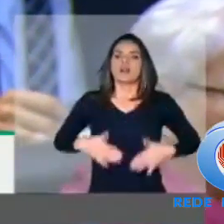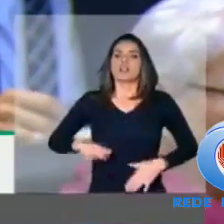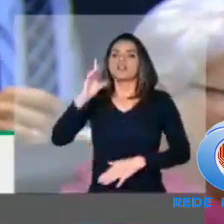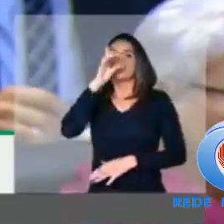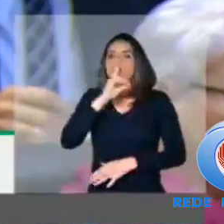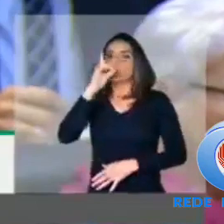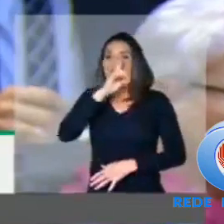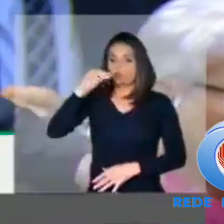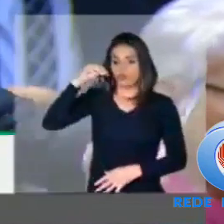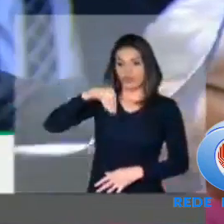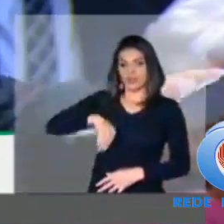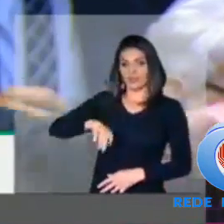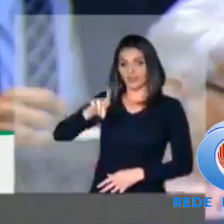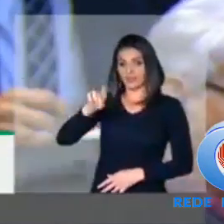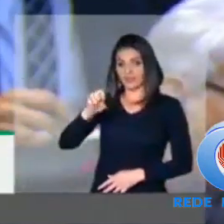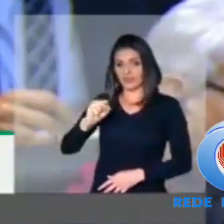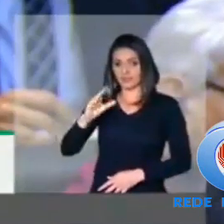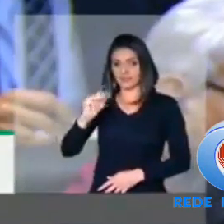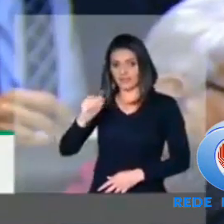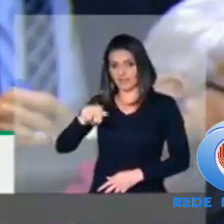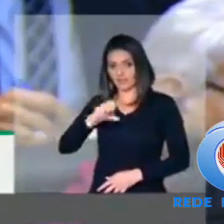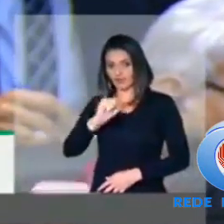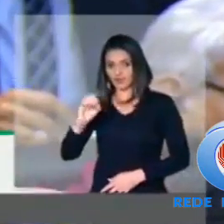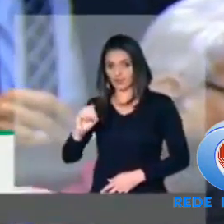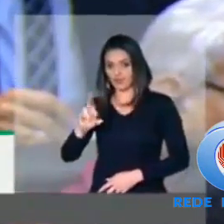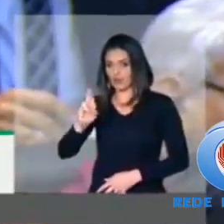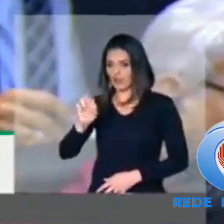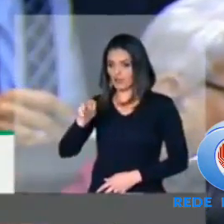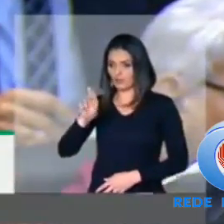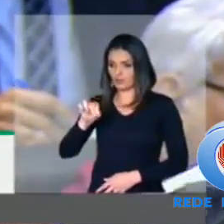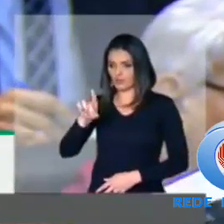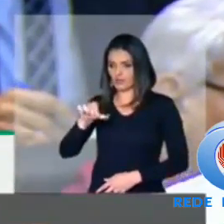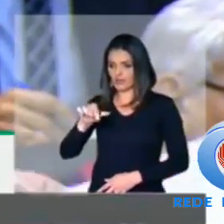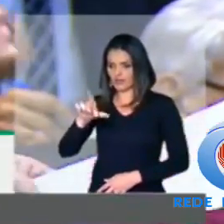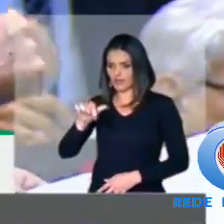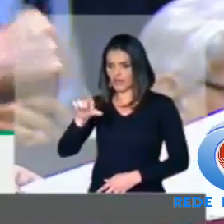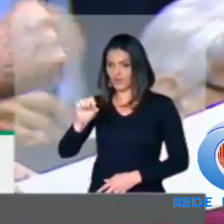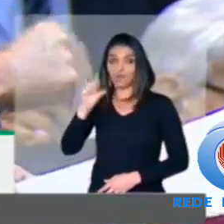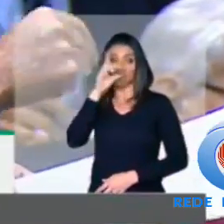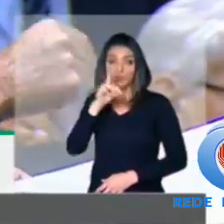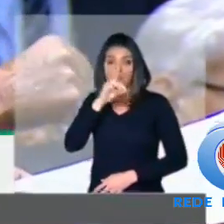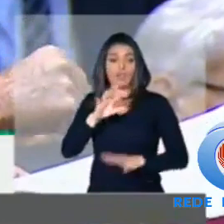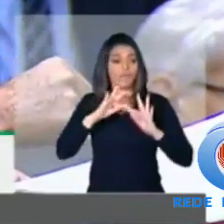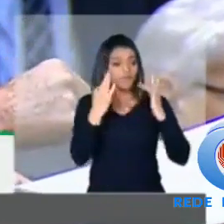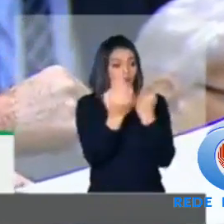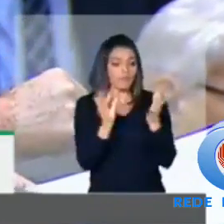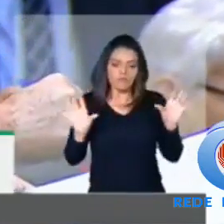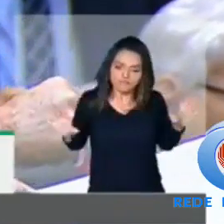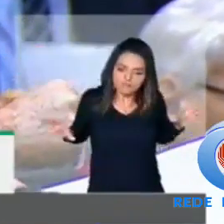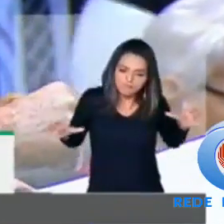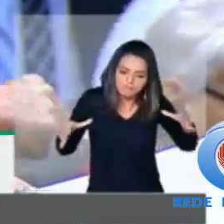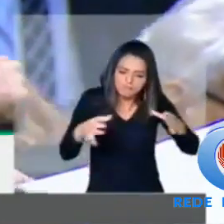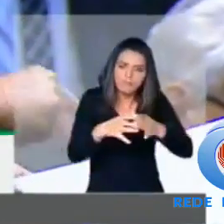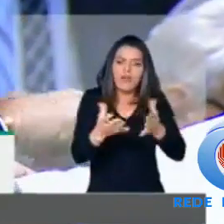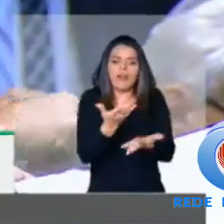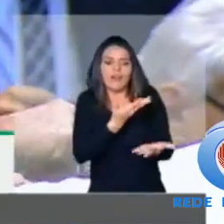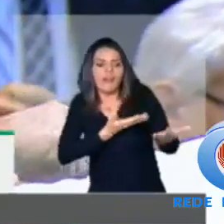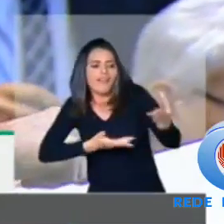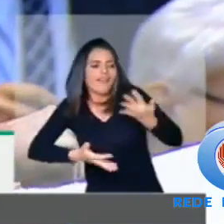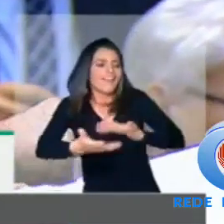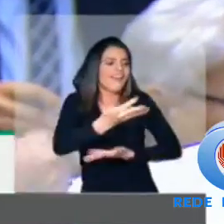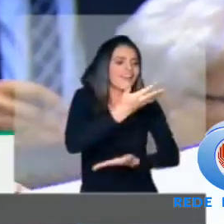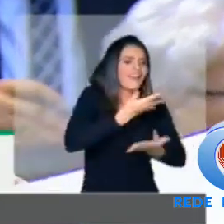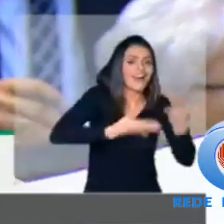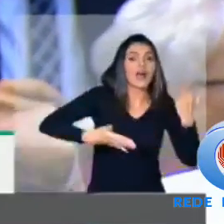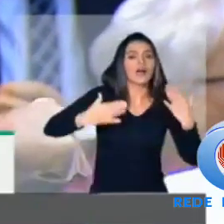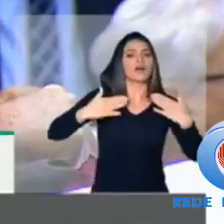aos domingos? Para que toda a família possa se encontrar no domingo. E o que está escrito aqui é o seguinte: que o